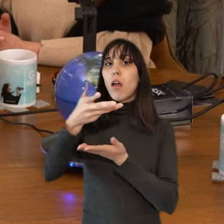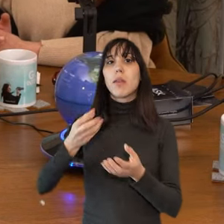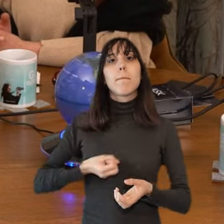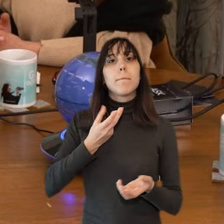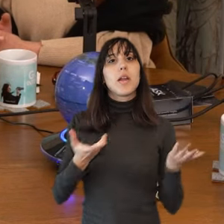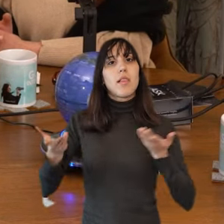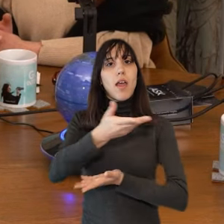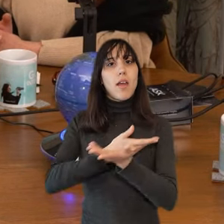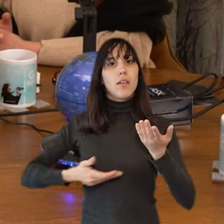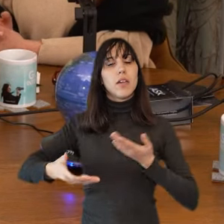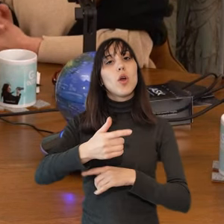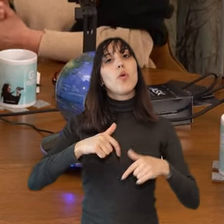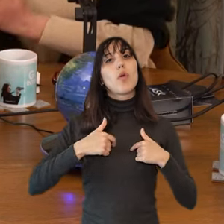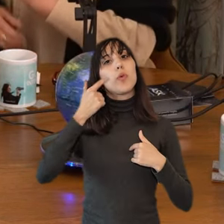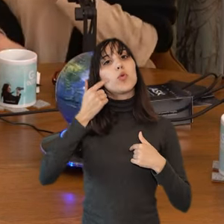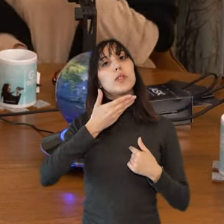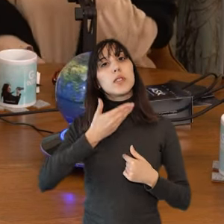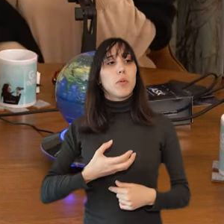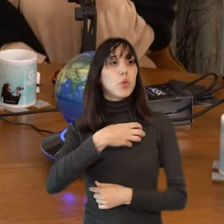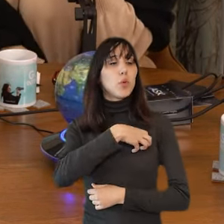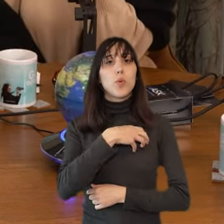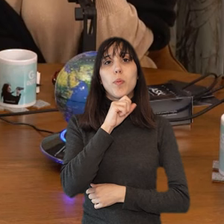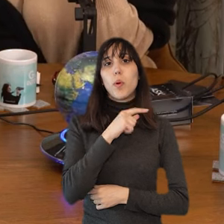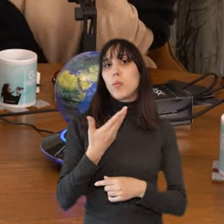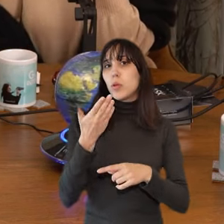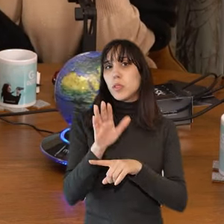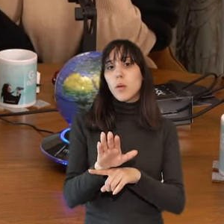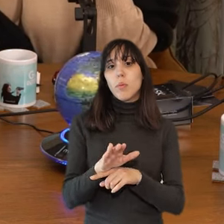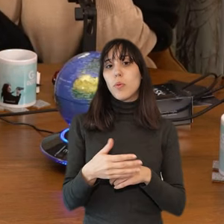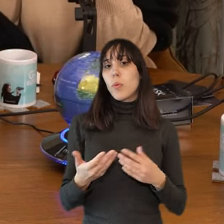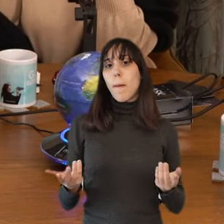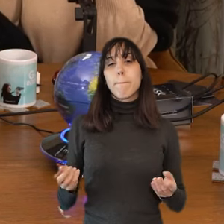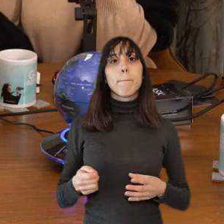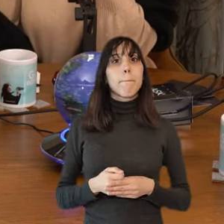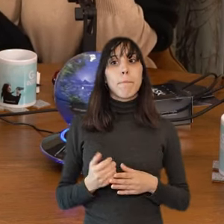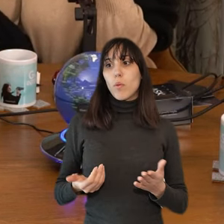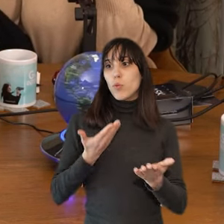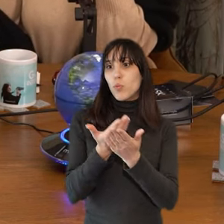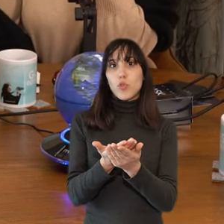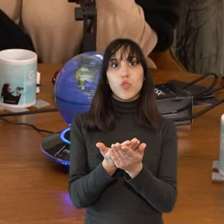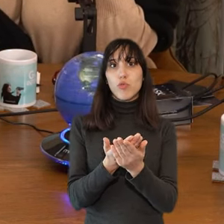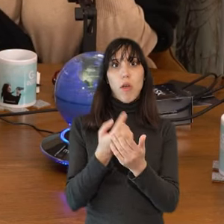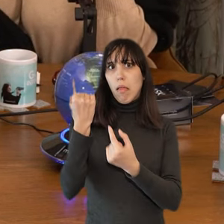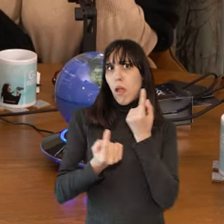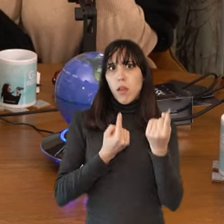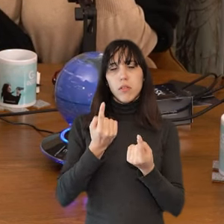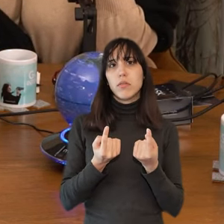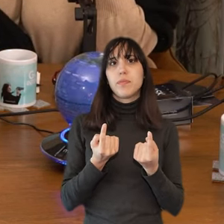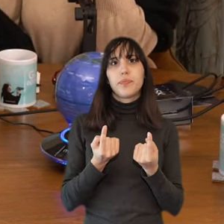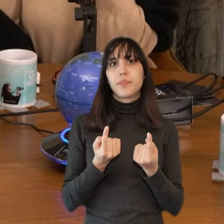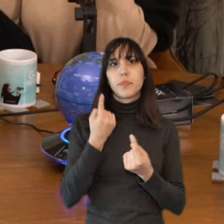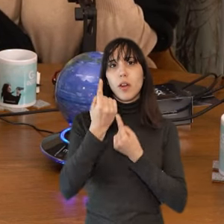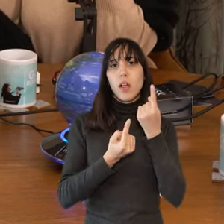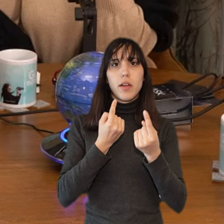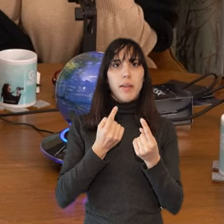partilhar portanto a partilhar o seu conhecimento os clubes podem ser eh podem ser propostos por alguém algum membro